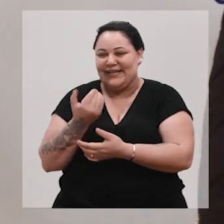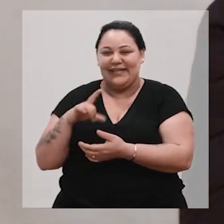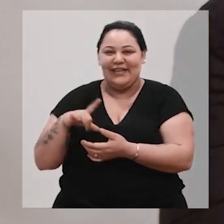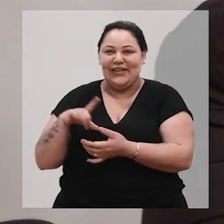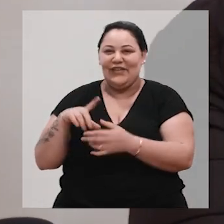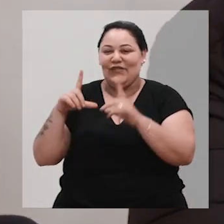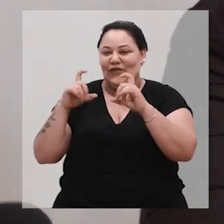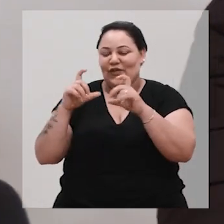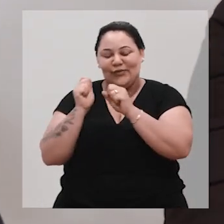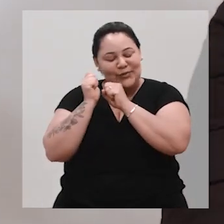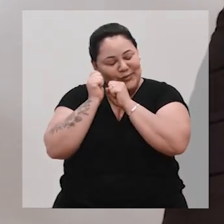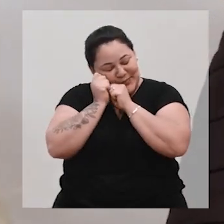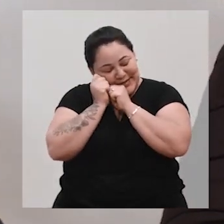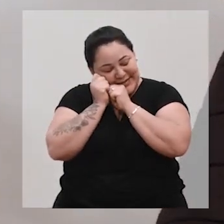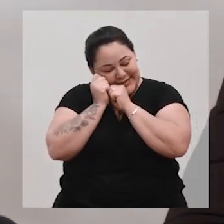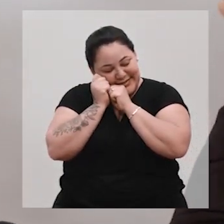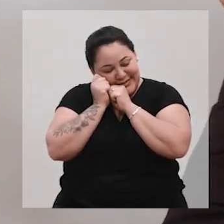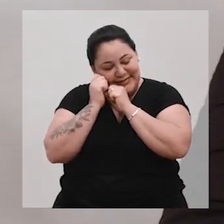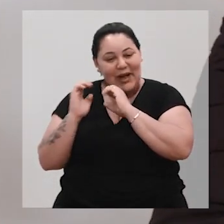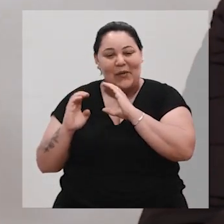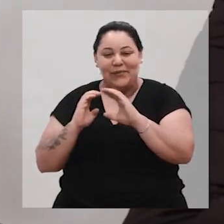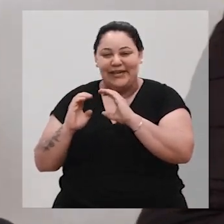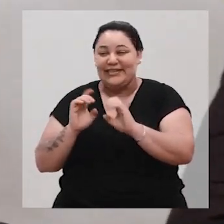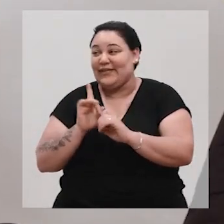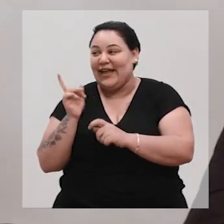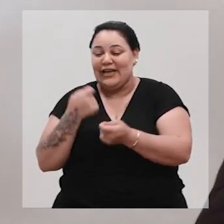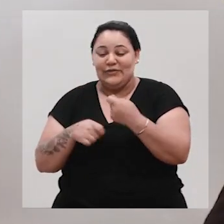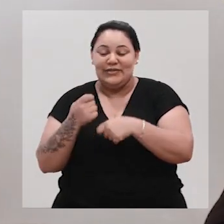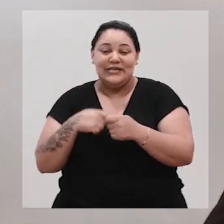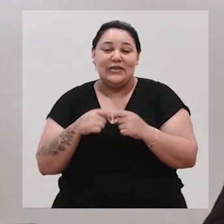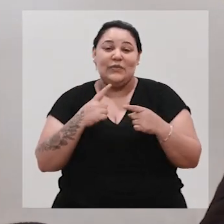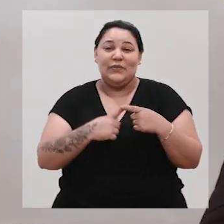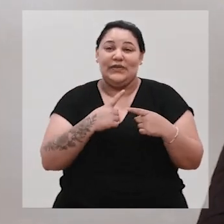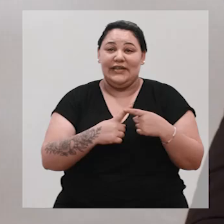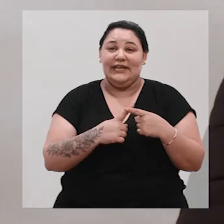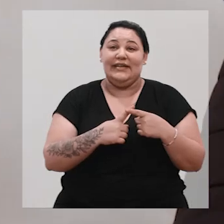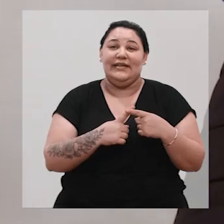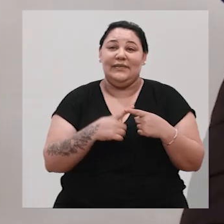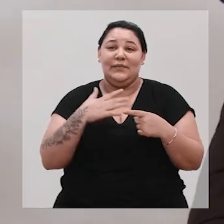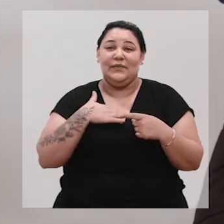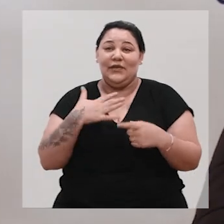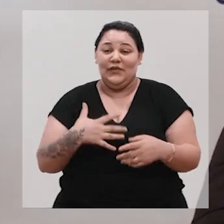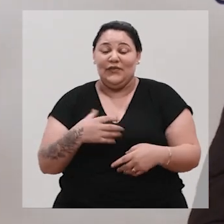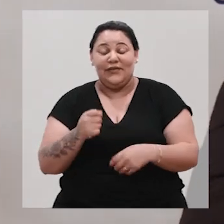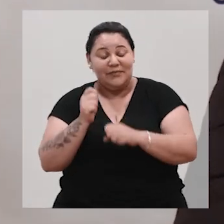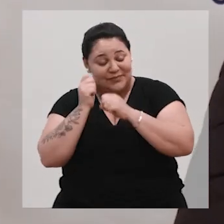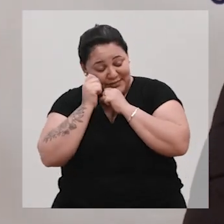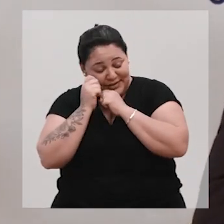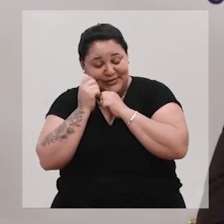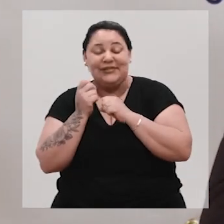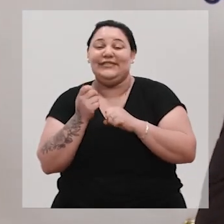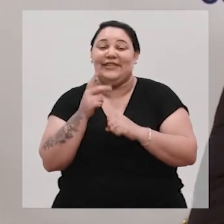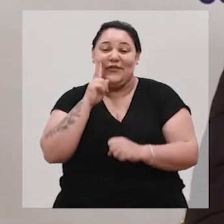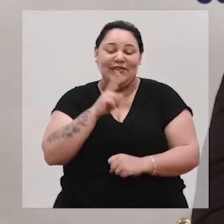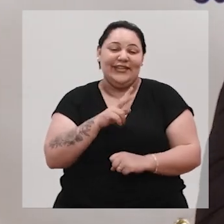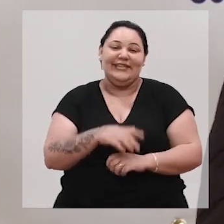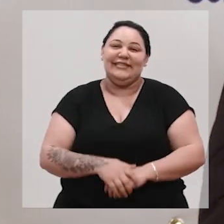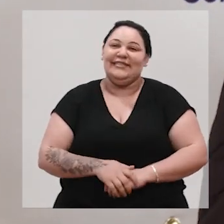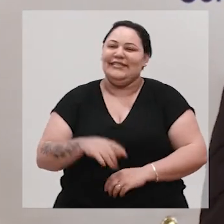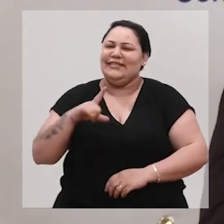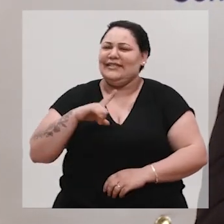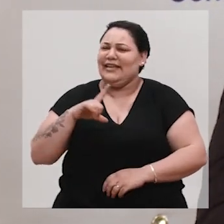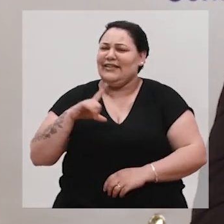eu tenho foto dele dormindo em cima da caixa dos guri do som lá na administração, porque às vezes a gente tinha que estar trabalhando, ele deitava lá e quando eu via eu estava